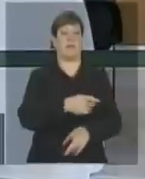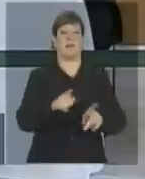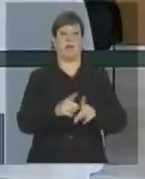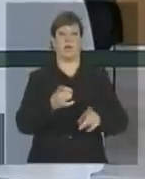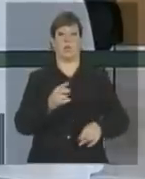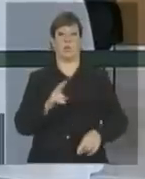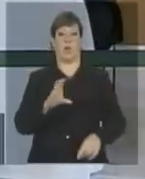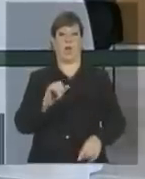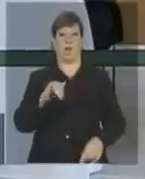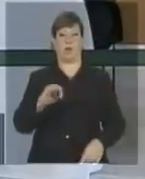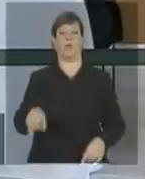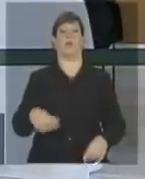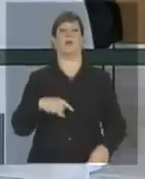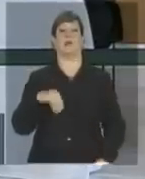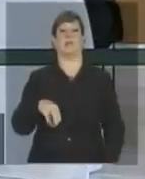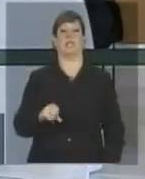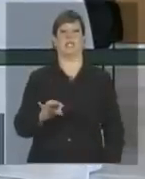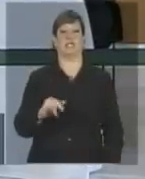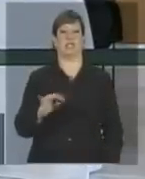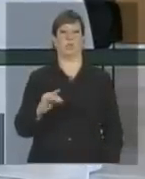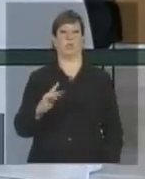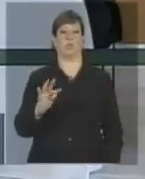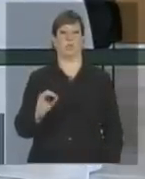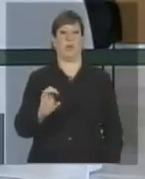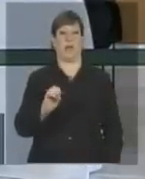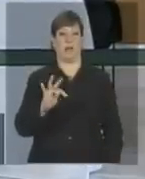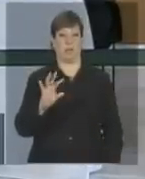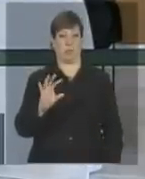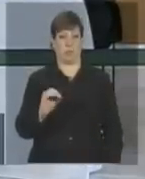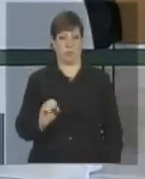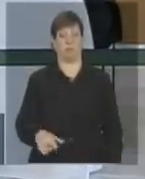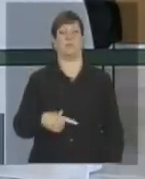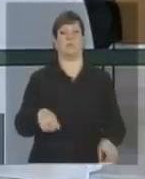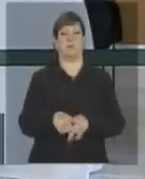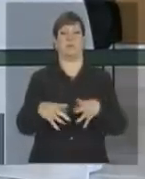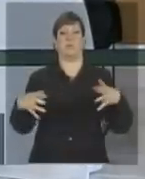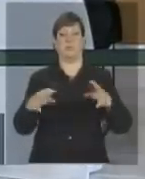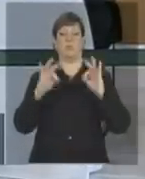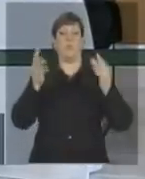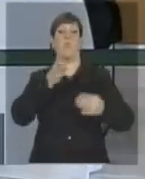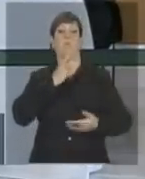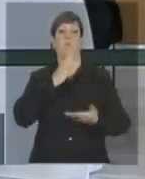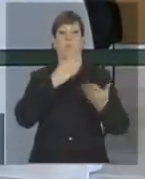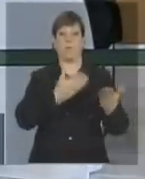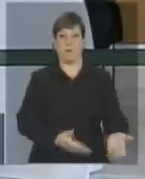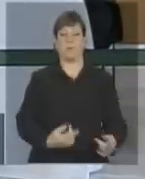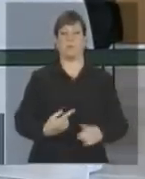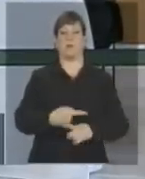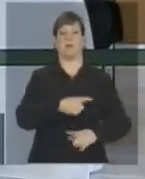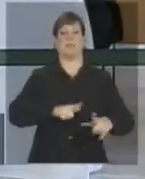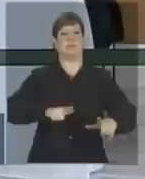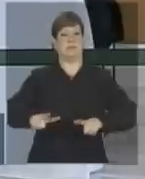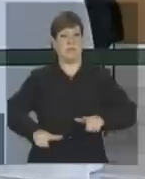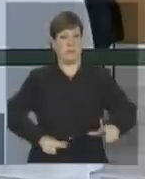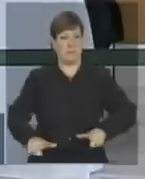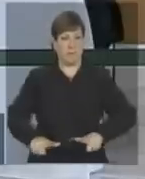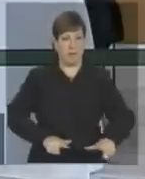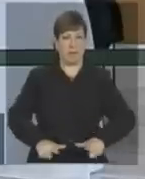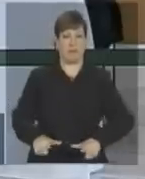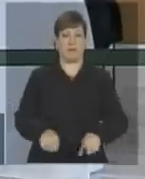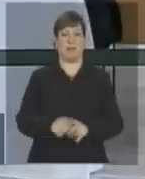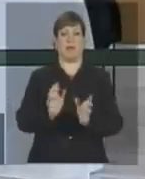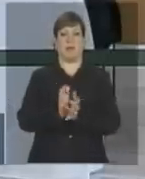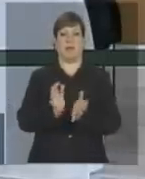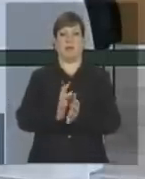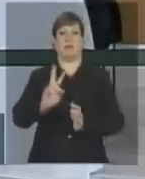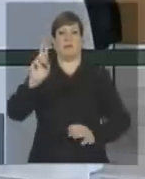do Instituto Ethos, também bastante conhecido de todos, pela sua atuação na área